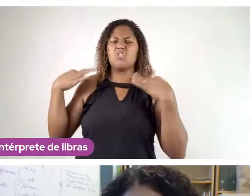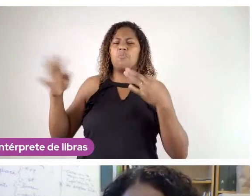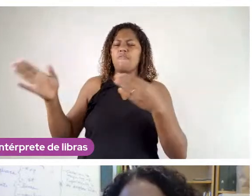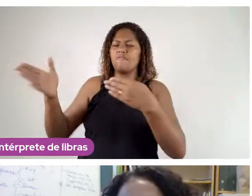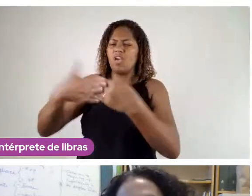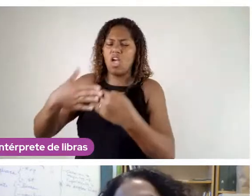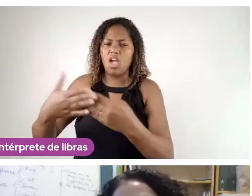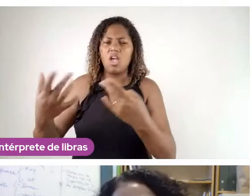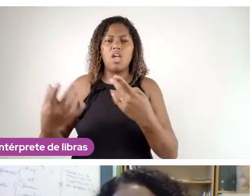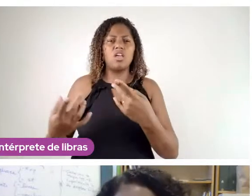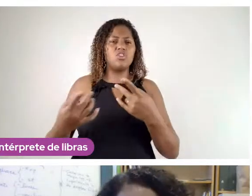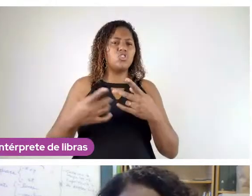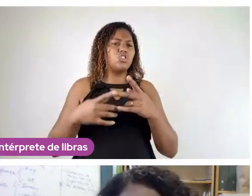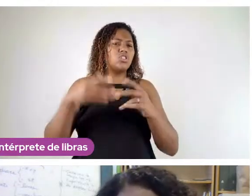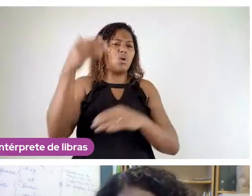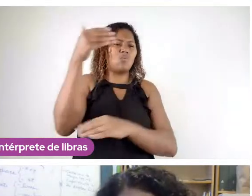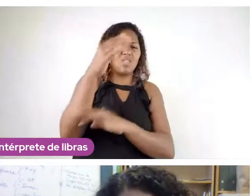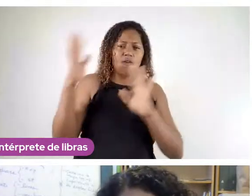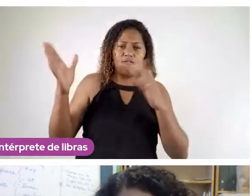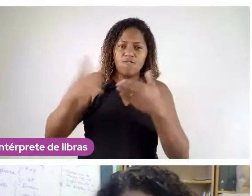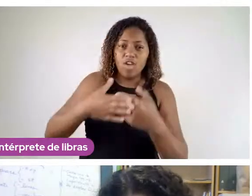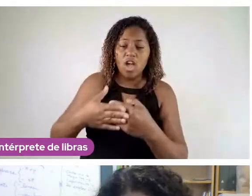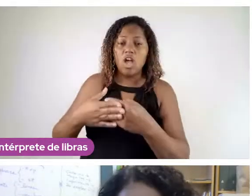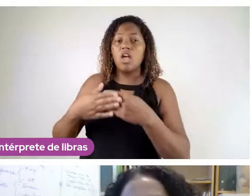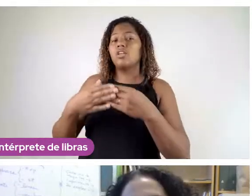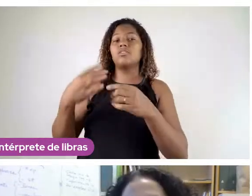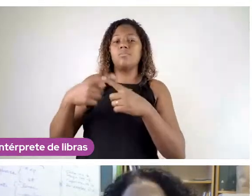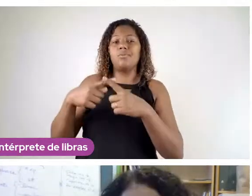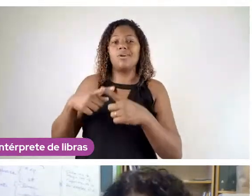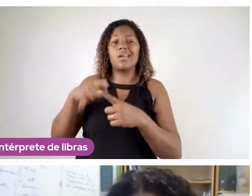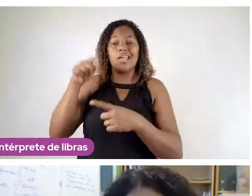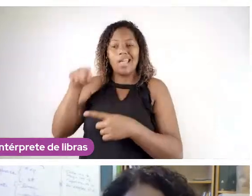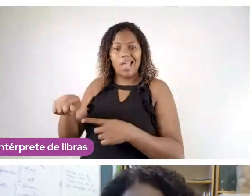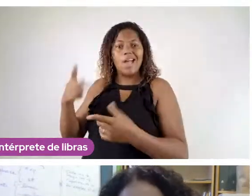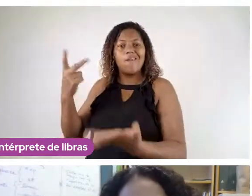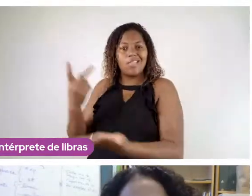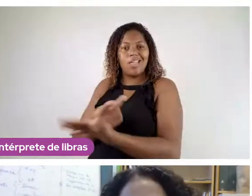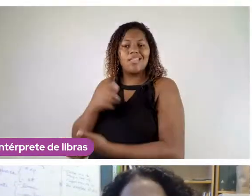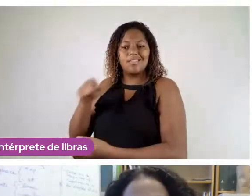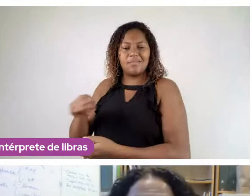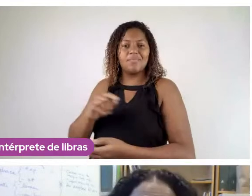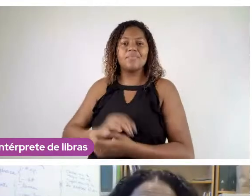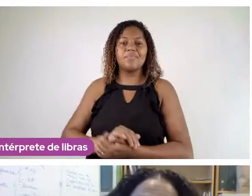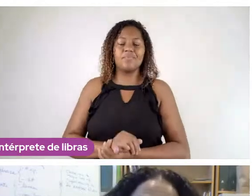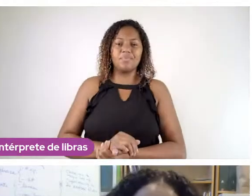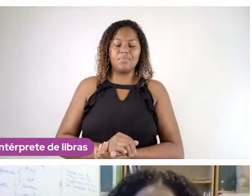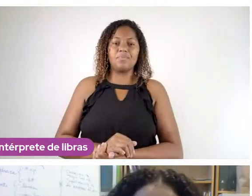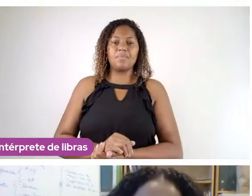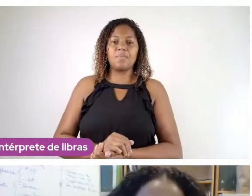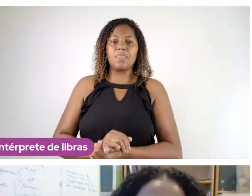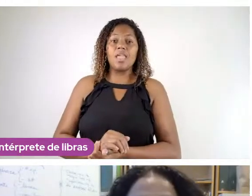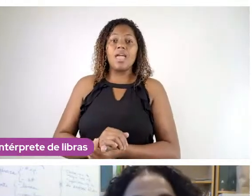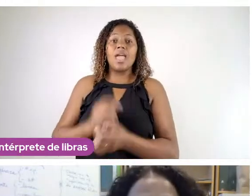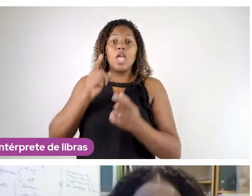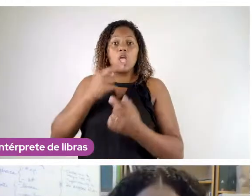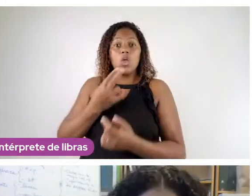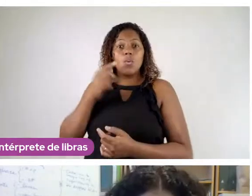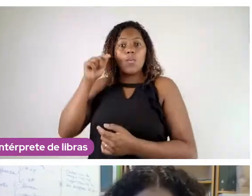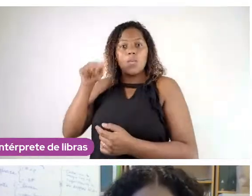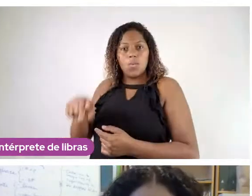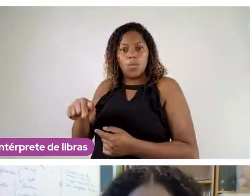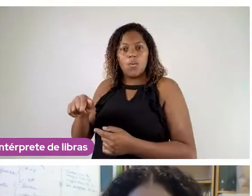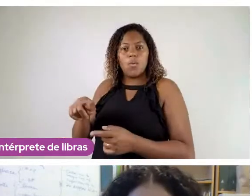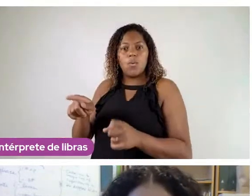mexilhão, fecha tudo. E é uma toxina que essa microalga produz, que causa todos os problemas. A mesma microalga produz um